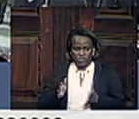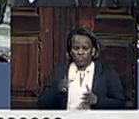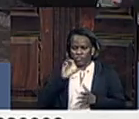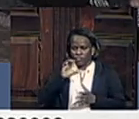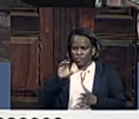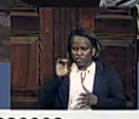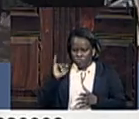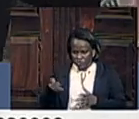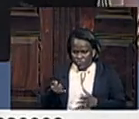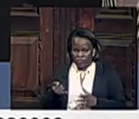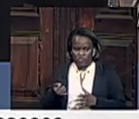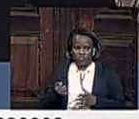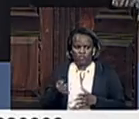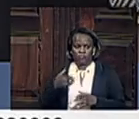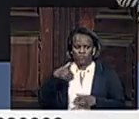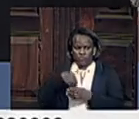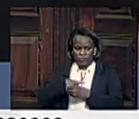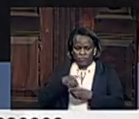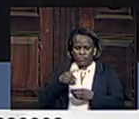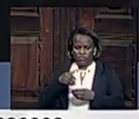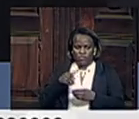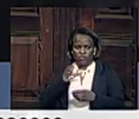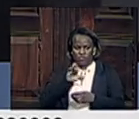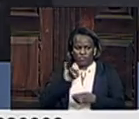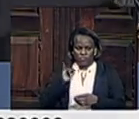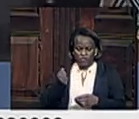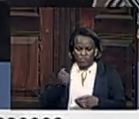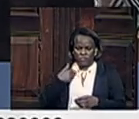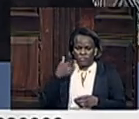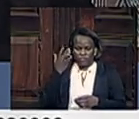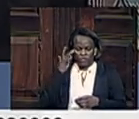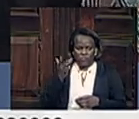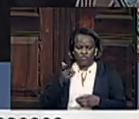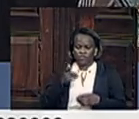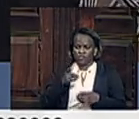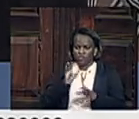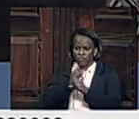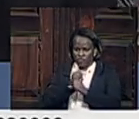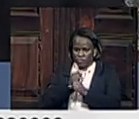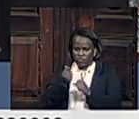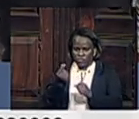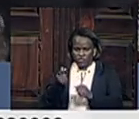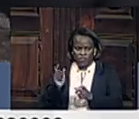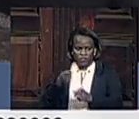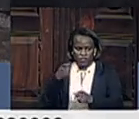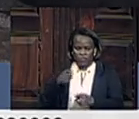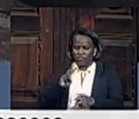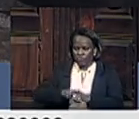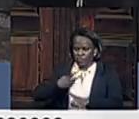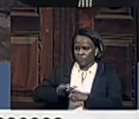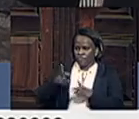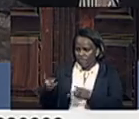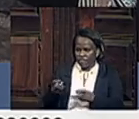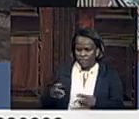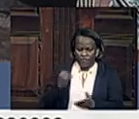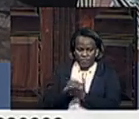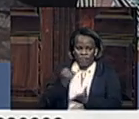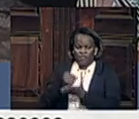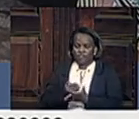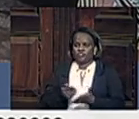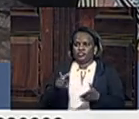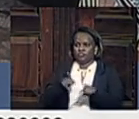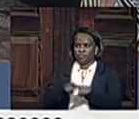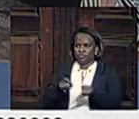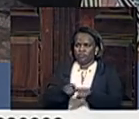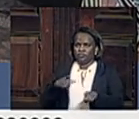CCJ, no meu voto na CCJ, no meu parecer na tributação, aumento extorsivo, alíquotas